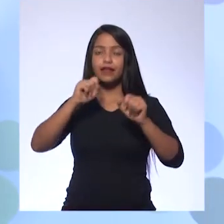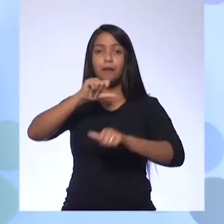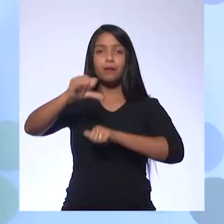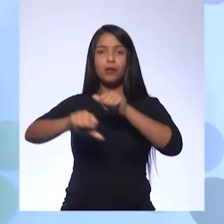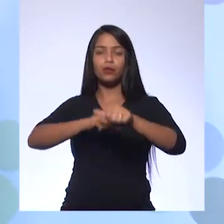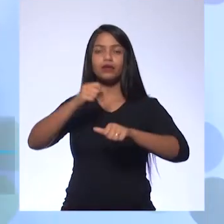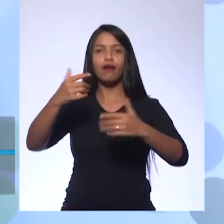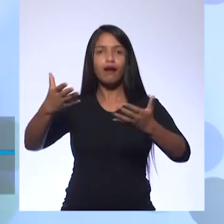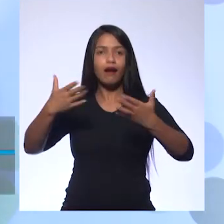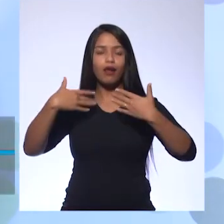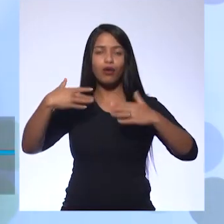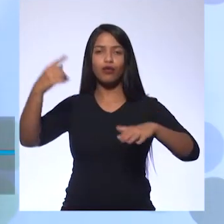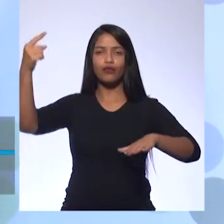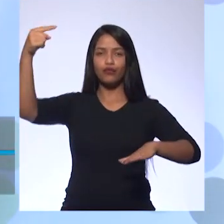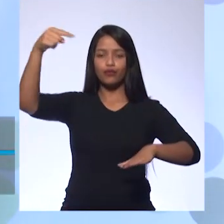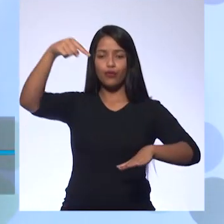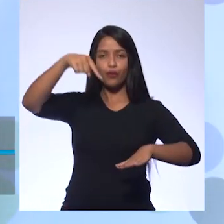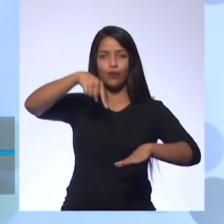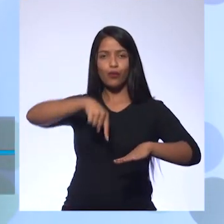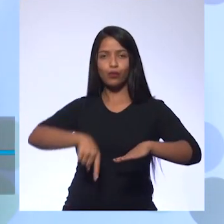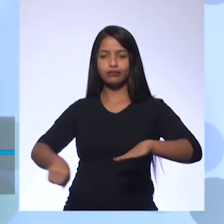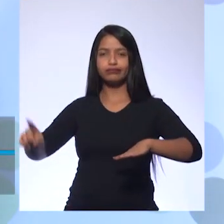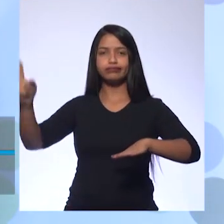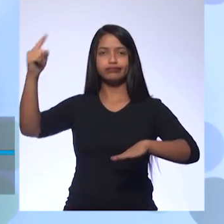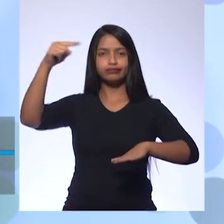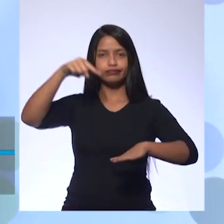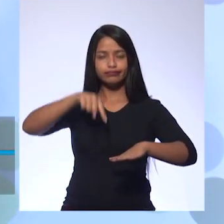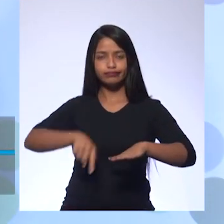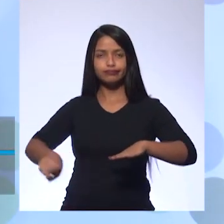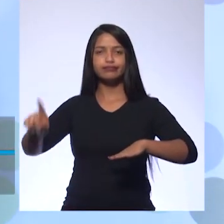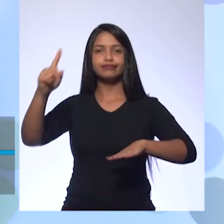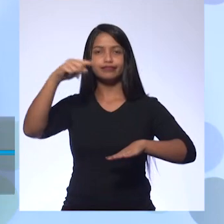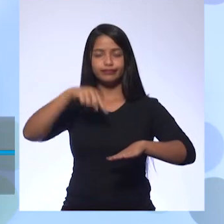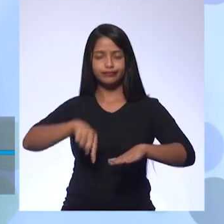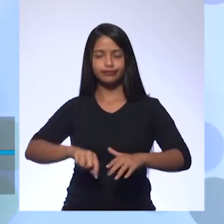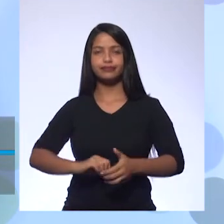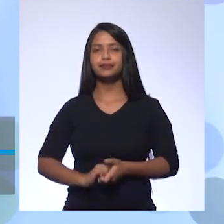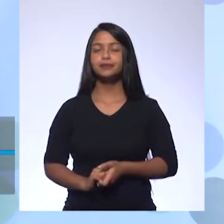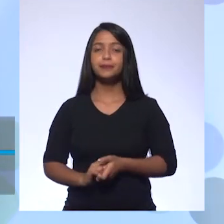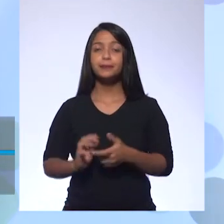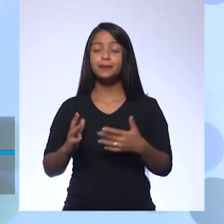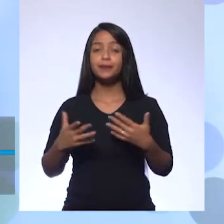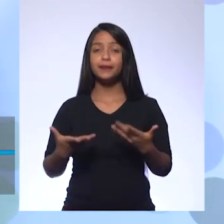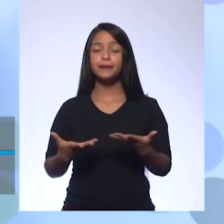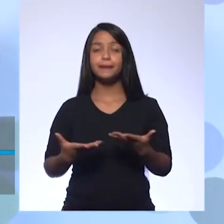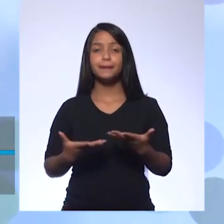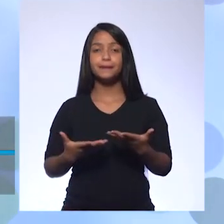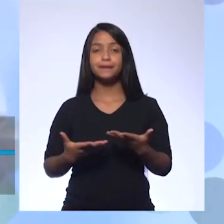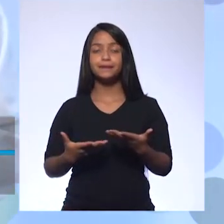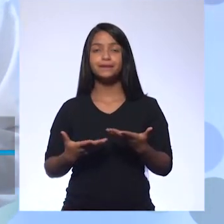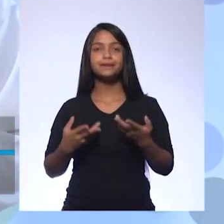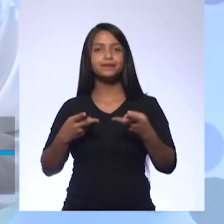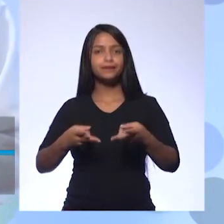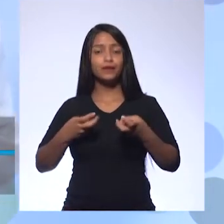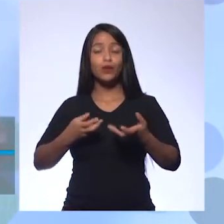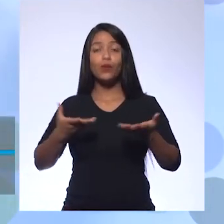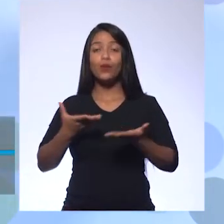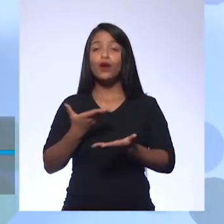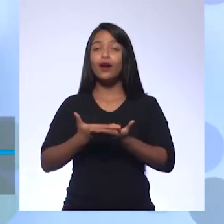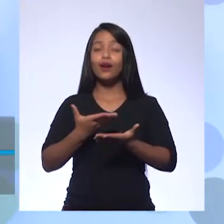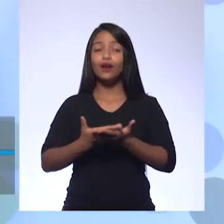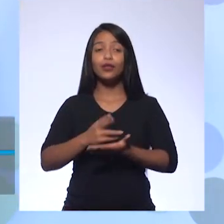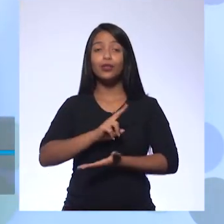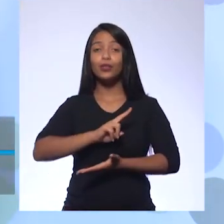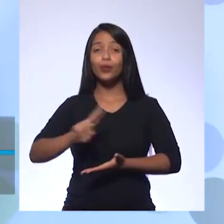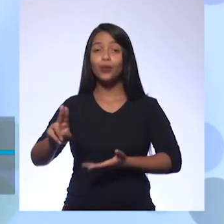aí vai gerar uma dinâmica na atmosfera? Então, né, olha só, o porquê do nome da minha aula, que está aparecendo na